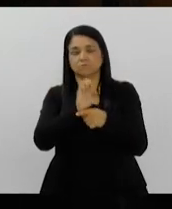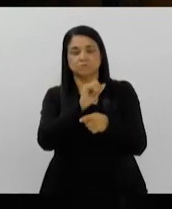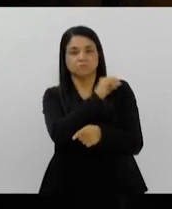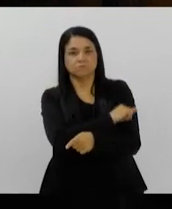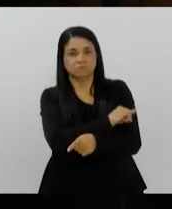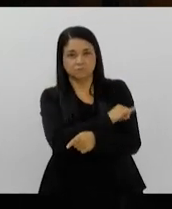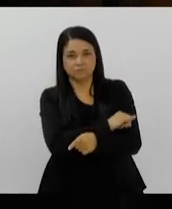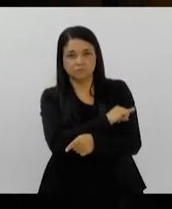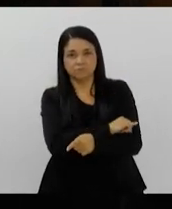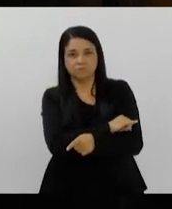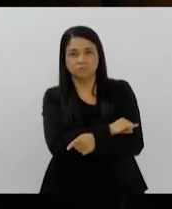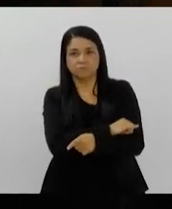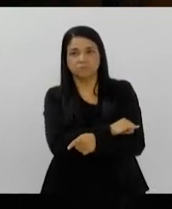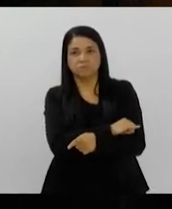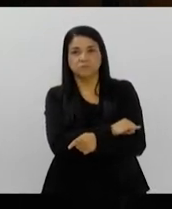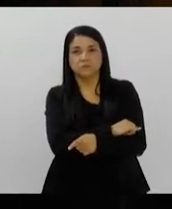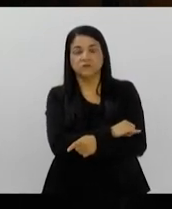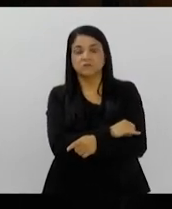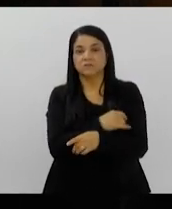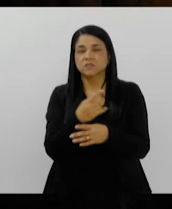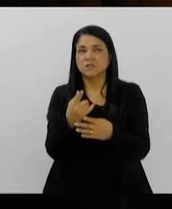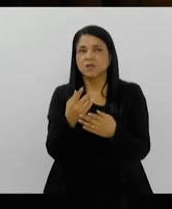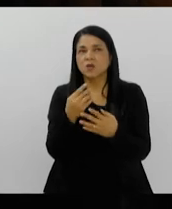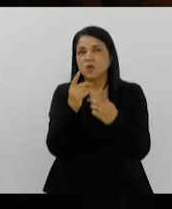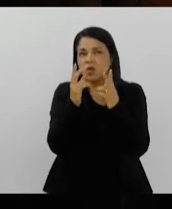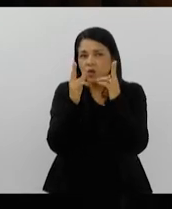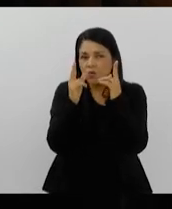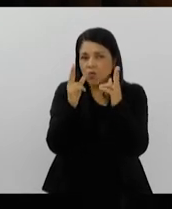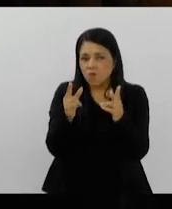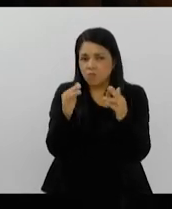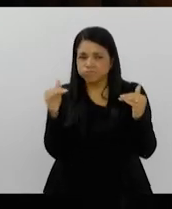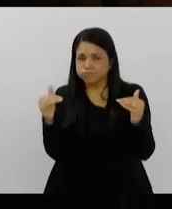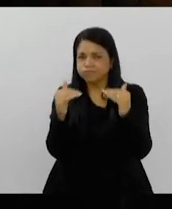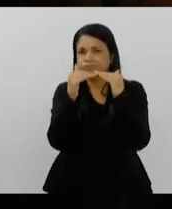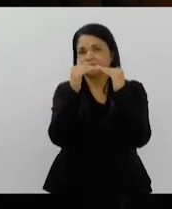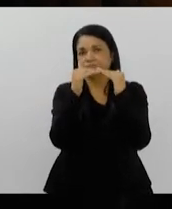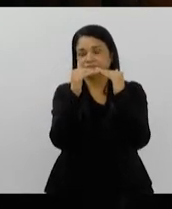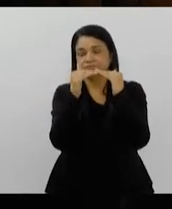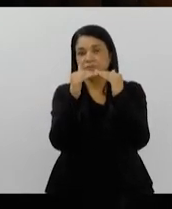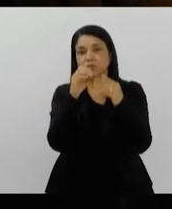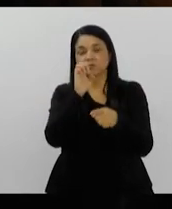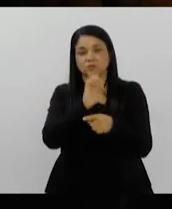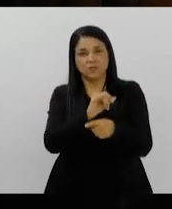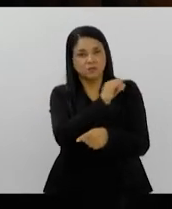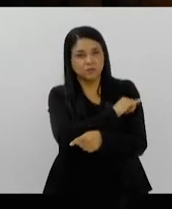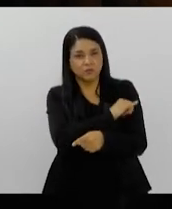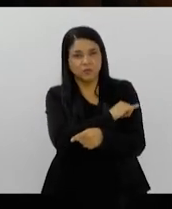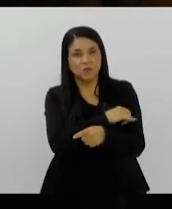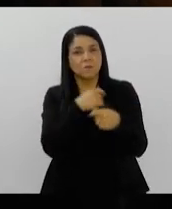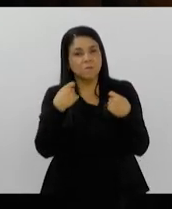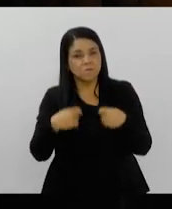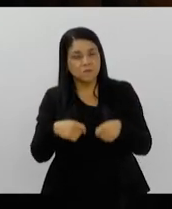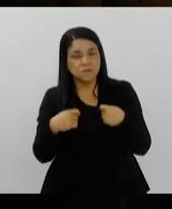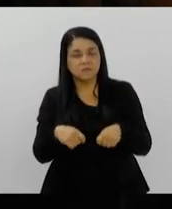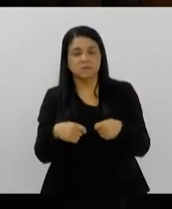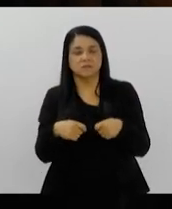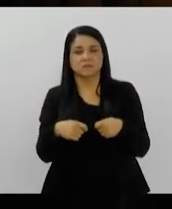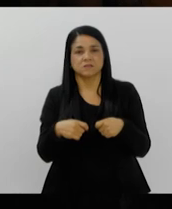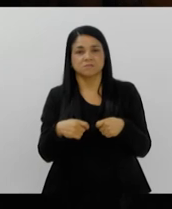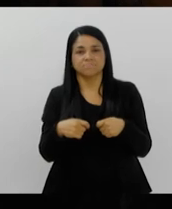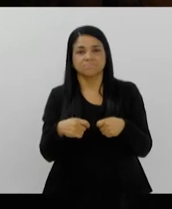de Janeiro, e há quase um consenso de que o Estado do Rio de Janeiro tem uma vocação